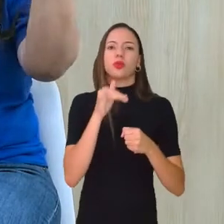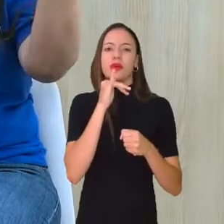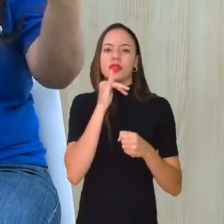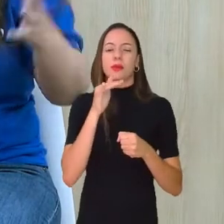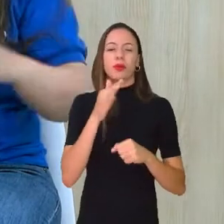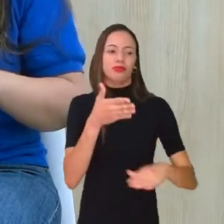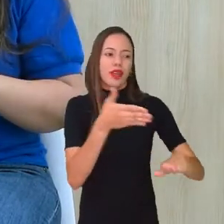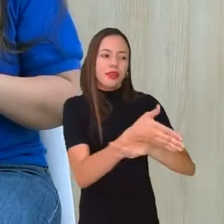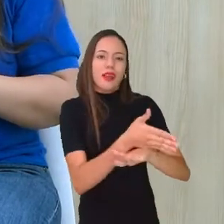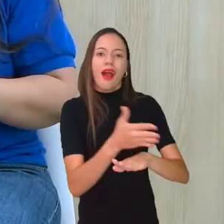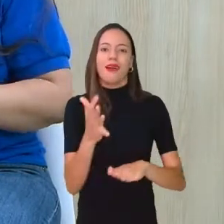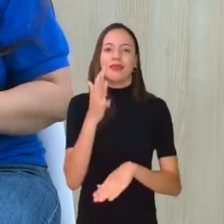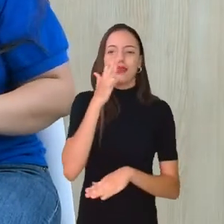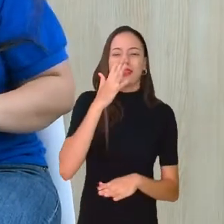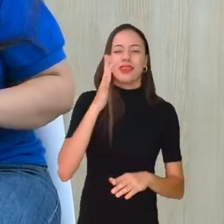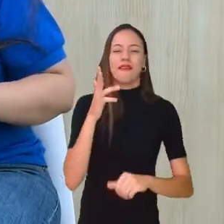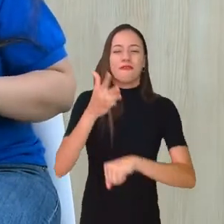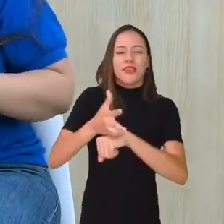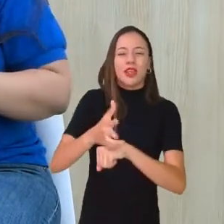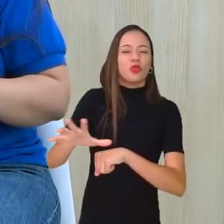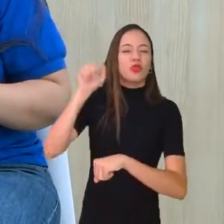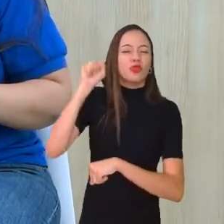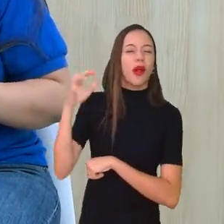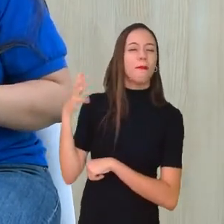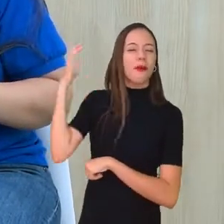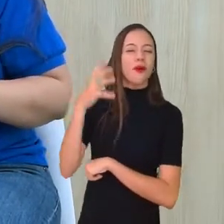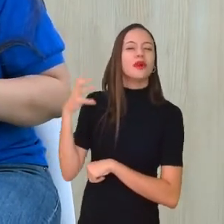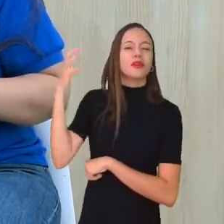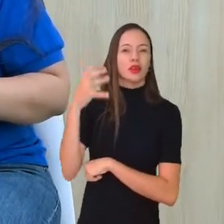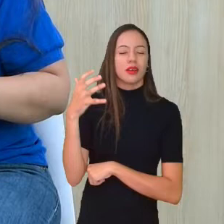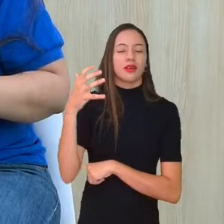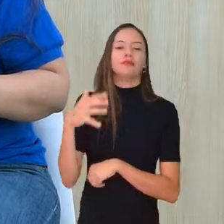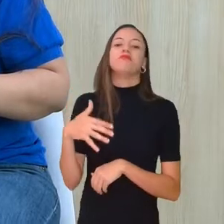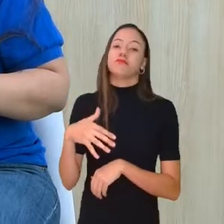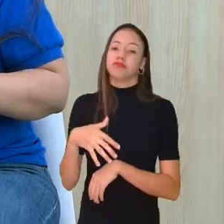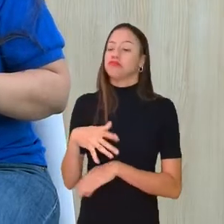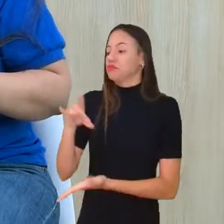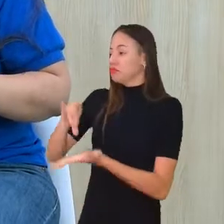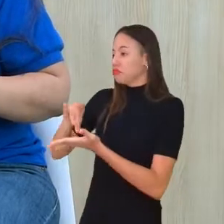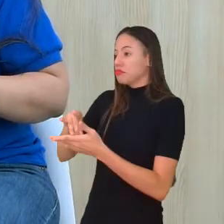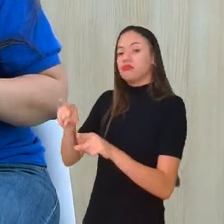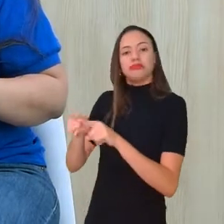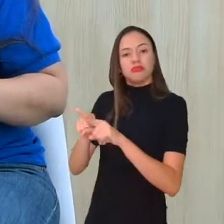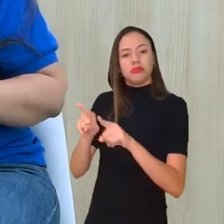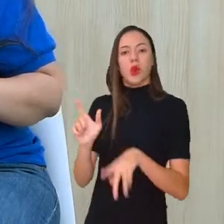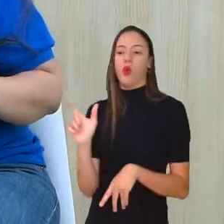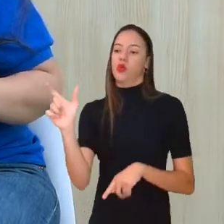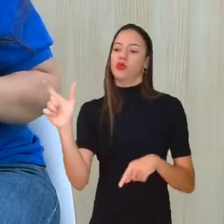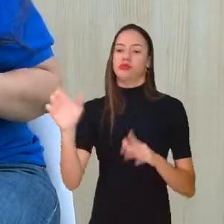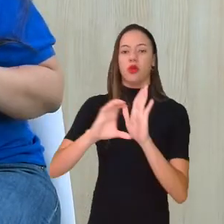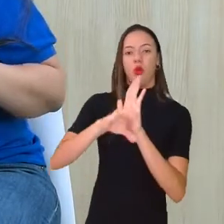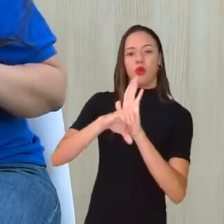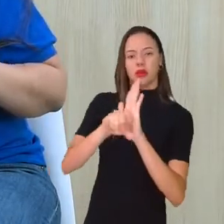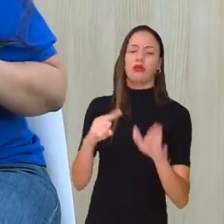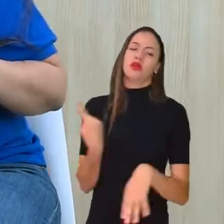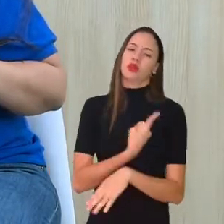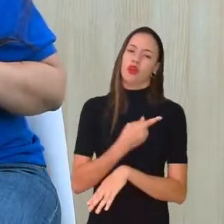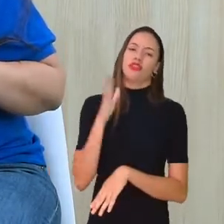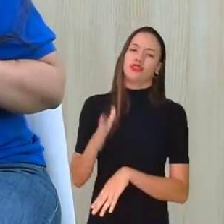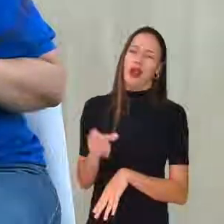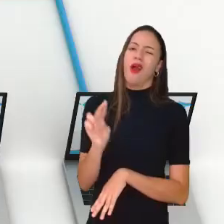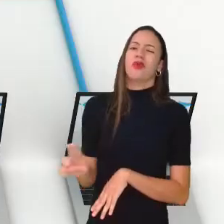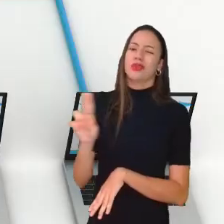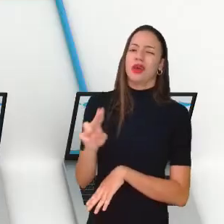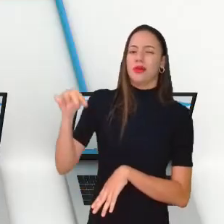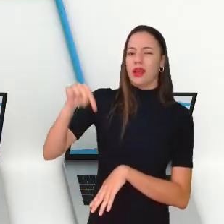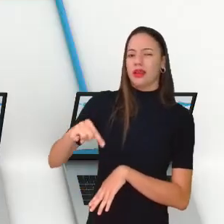vídeo, escutar a música, isso, né? Aí. E assim, é um conceito que já foi trabalhado aqui, né? Ou seja, essa imagem que aparece aí, ela